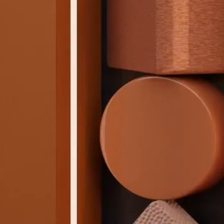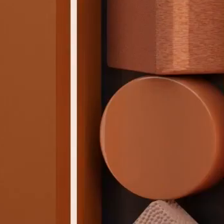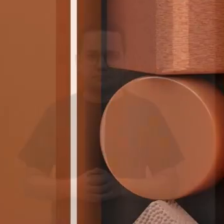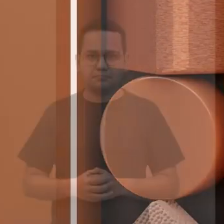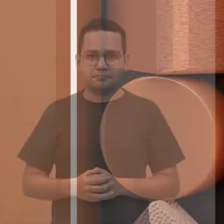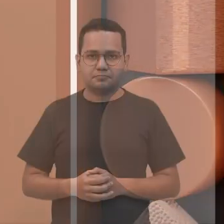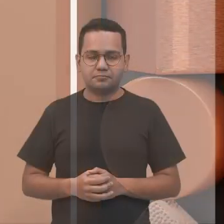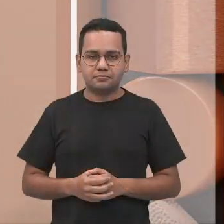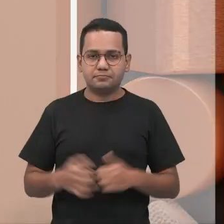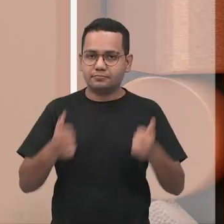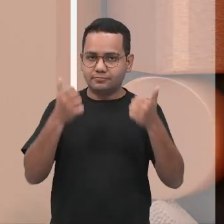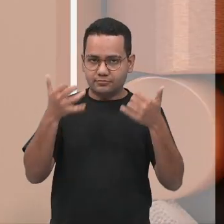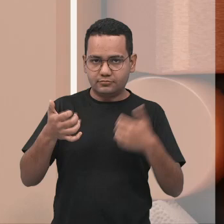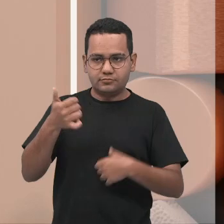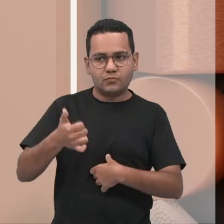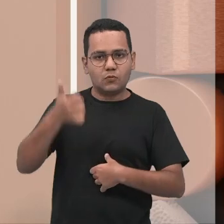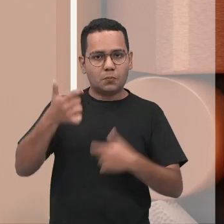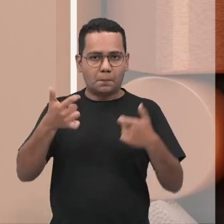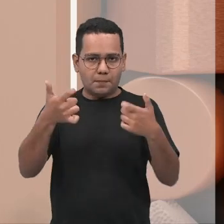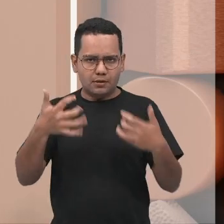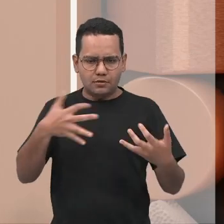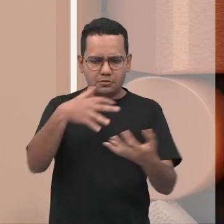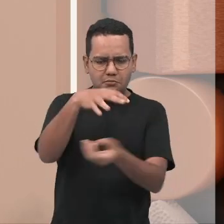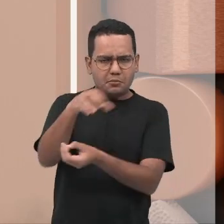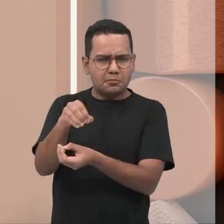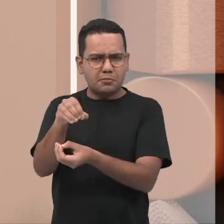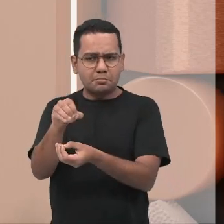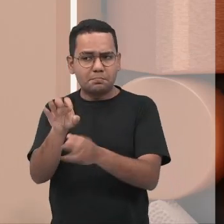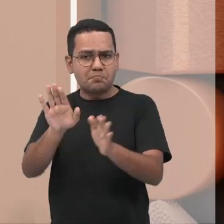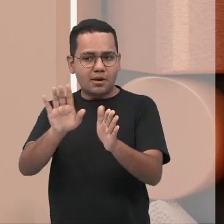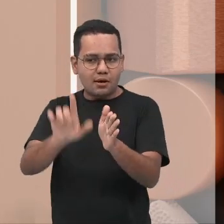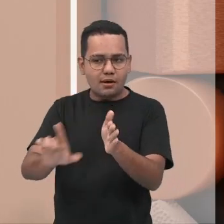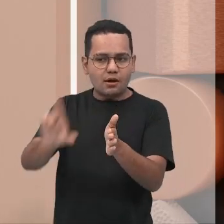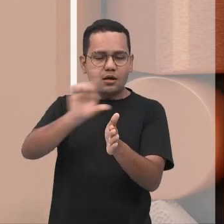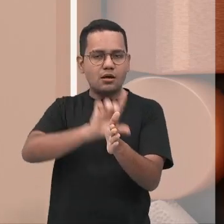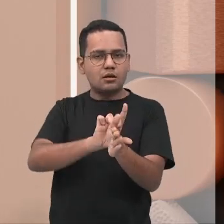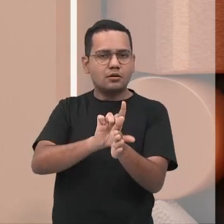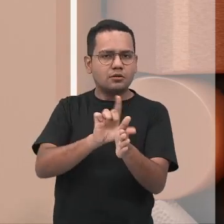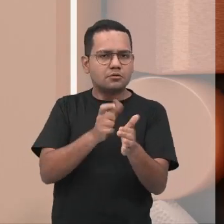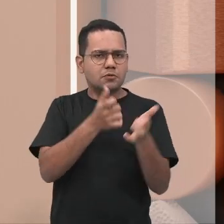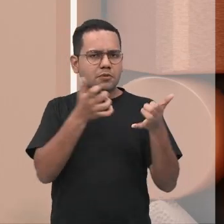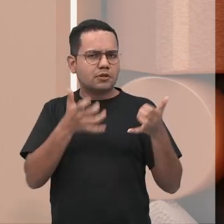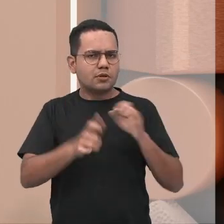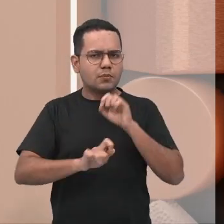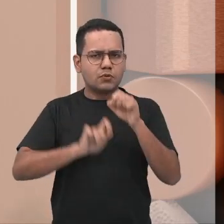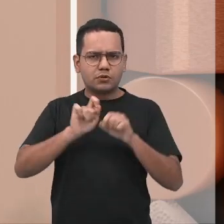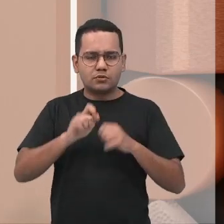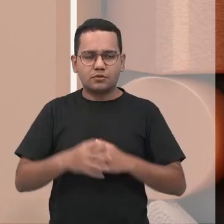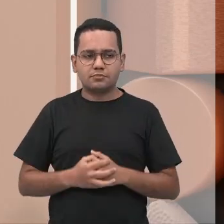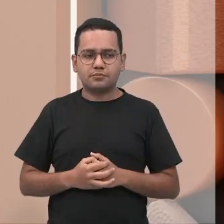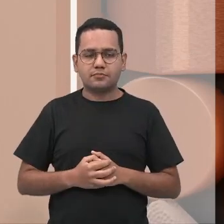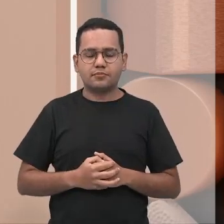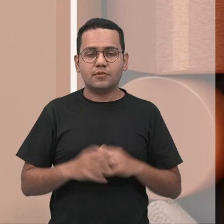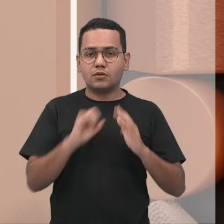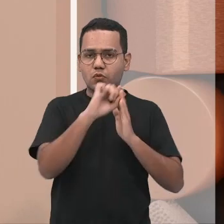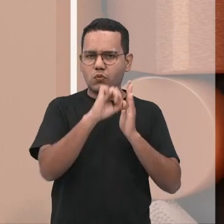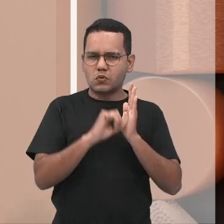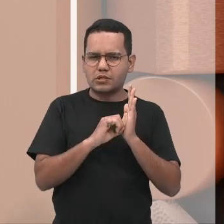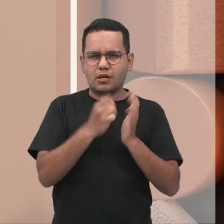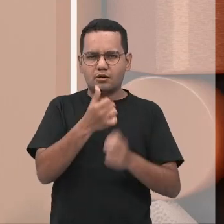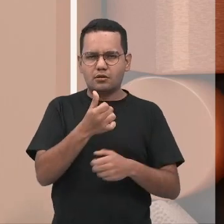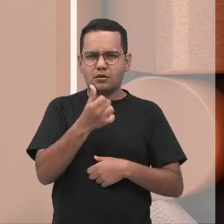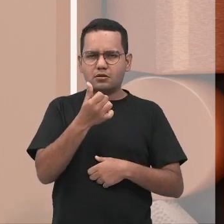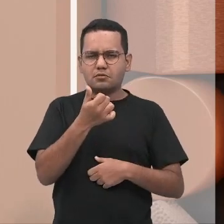Vamos falar sobre a Primeira Guerra Mundial, mas antes disso é interessante falar lá do final do século XIX,